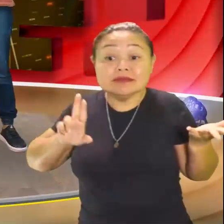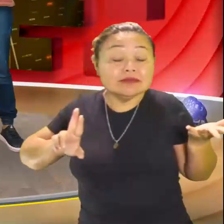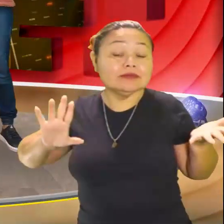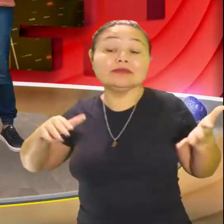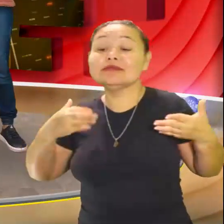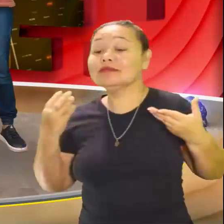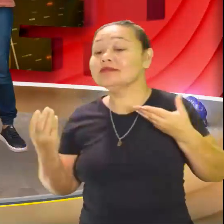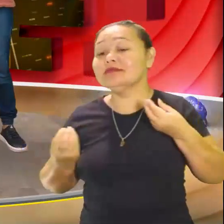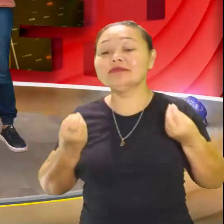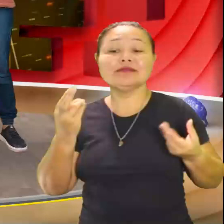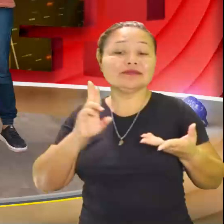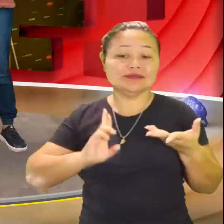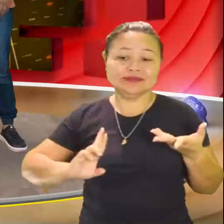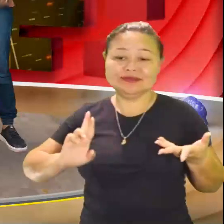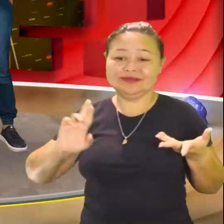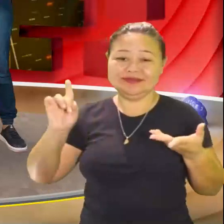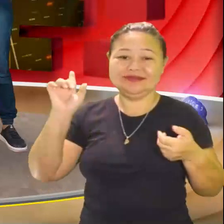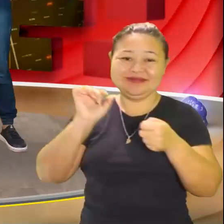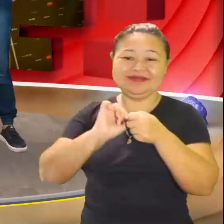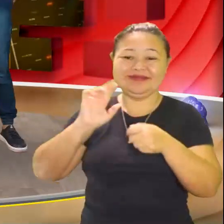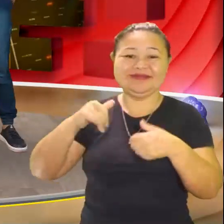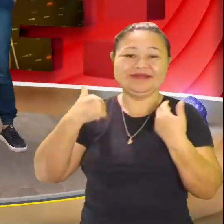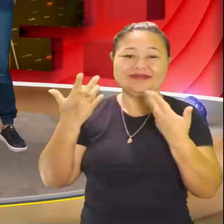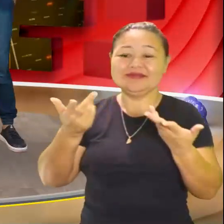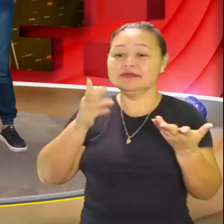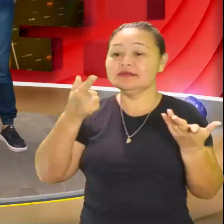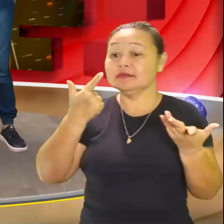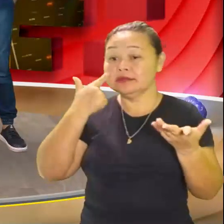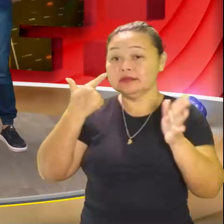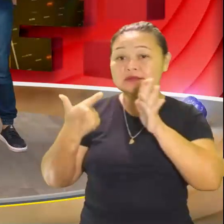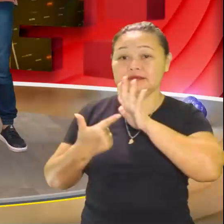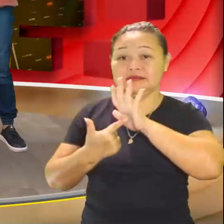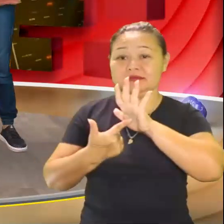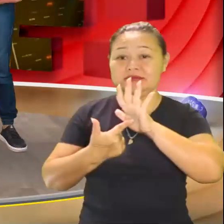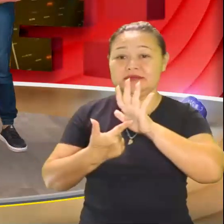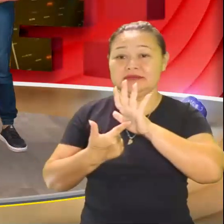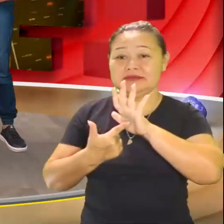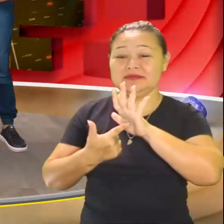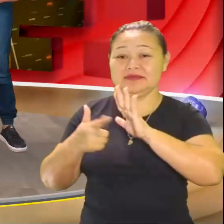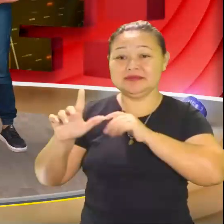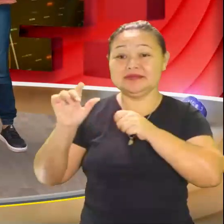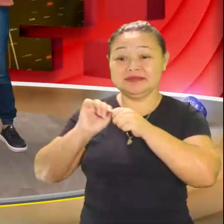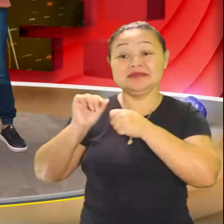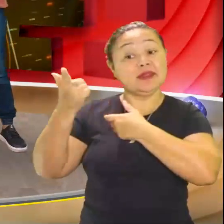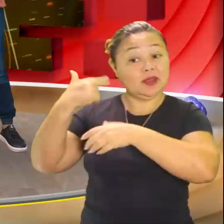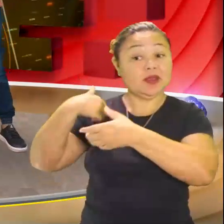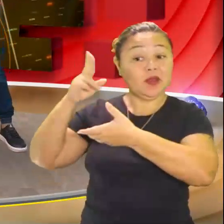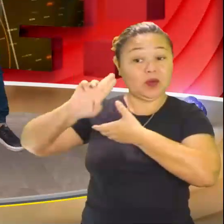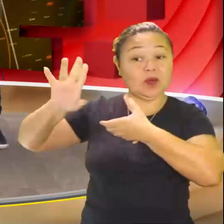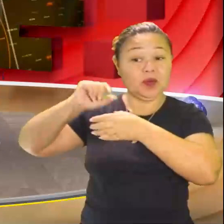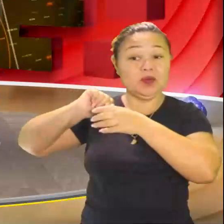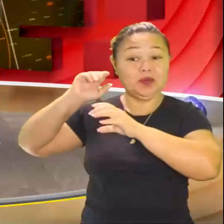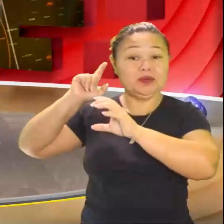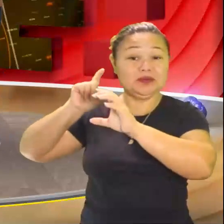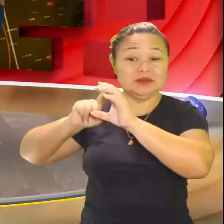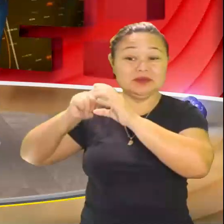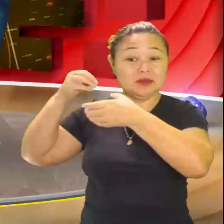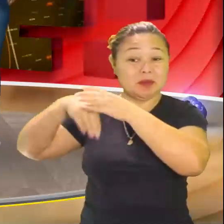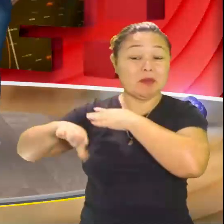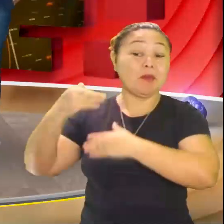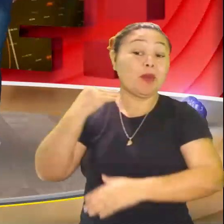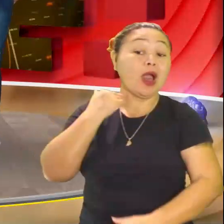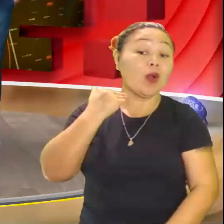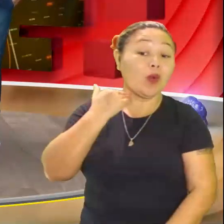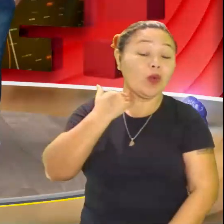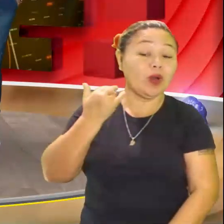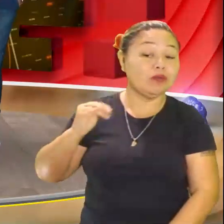aplicação? Onde está a aplicação da função modular? A gente vai mostrar agora. Eu quero aplicar na minha conta bancária, para botar o módulo lá